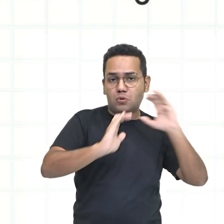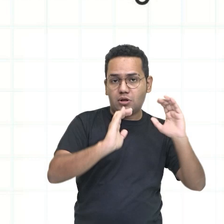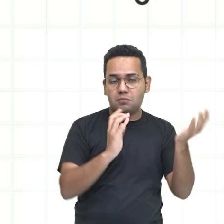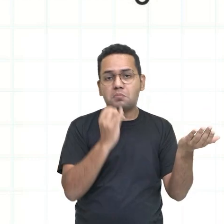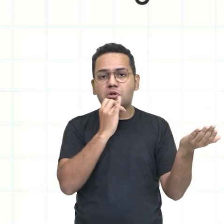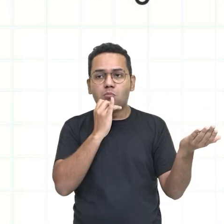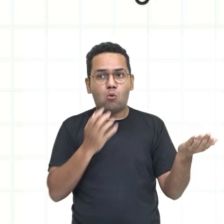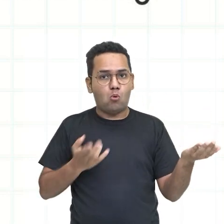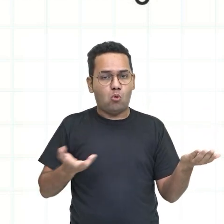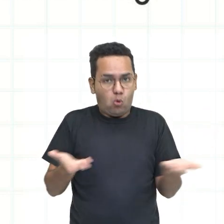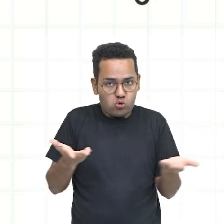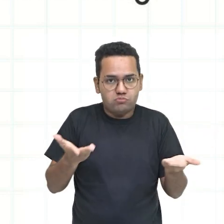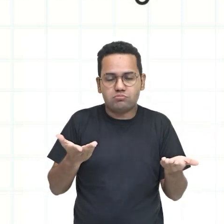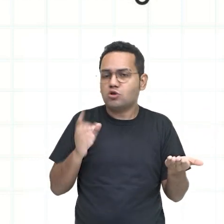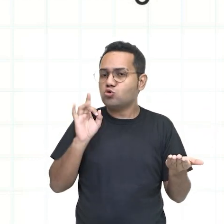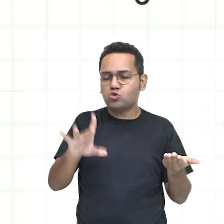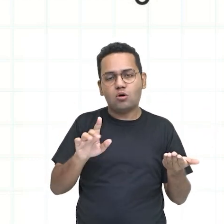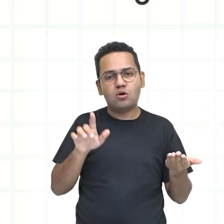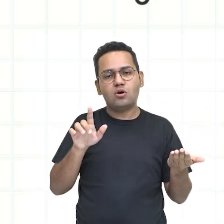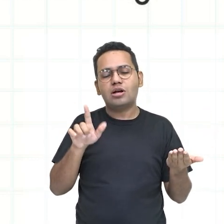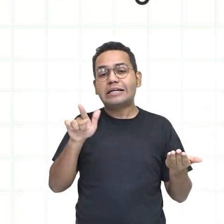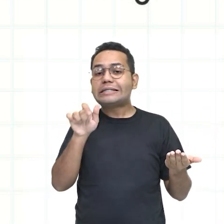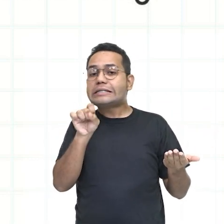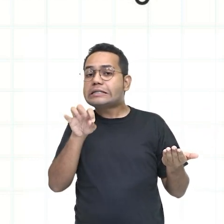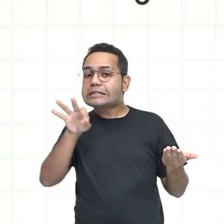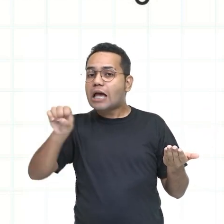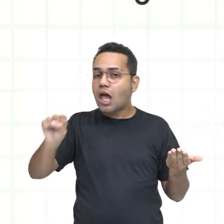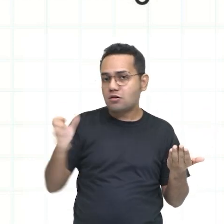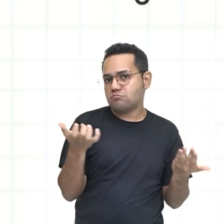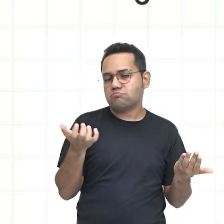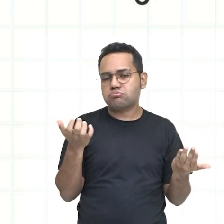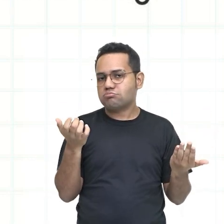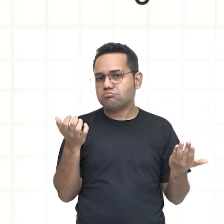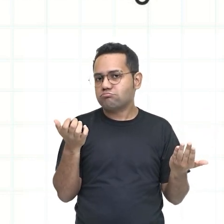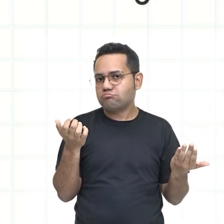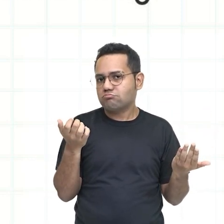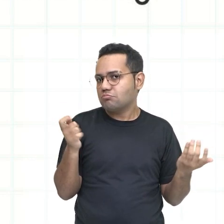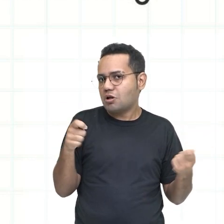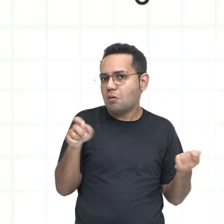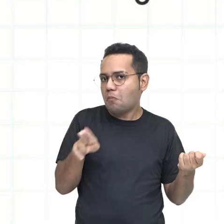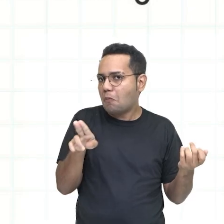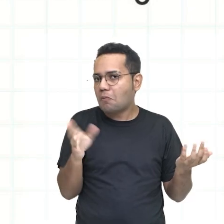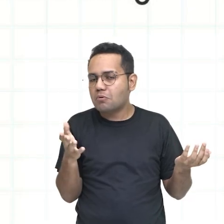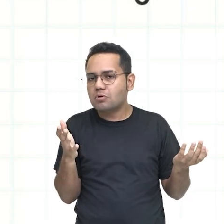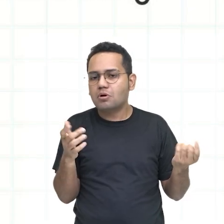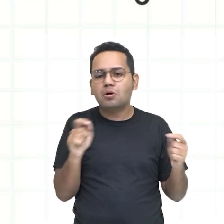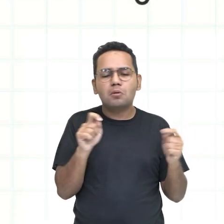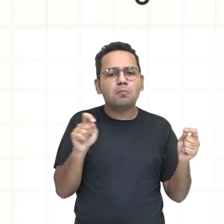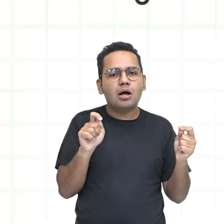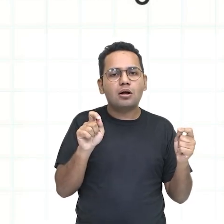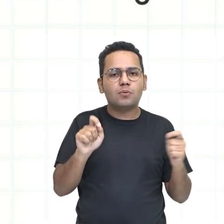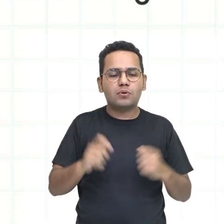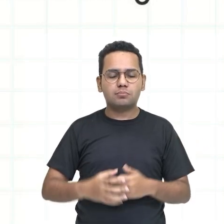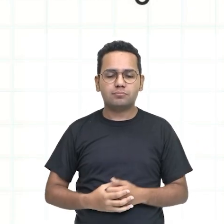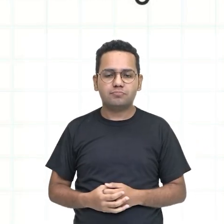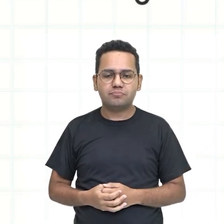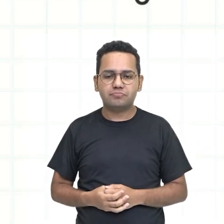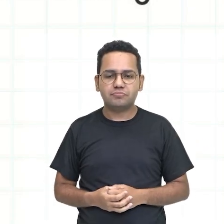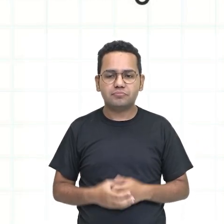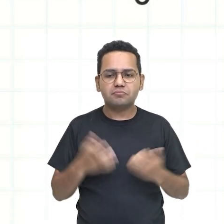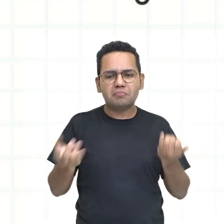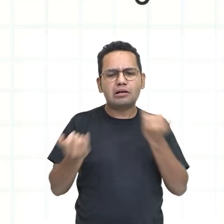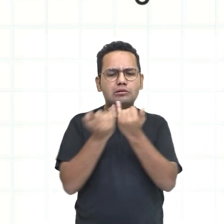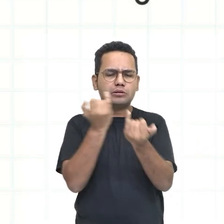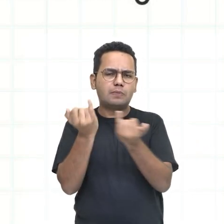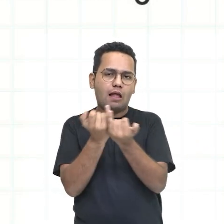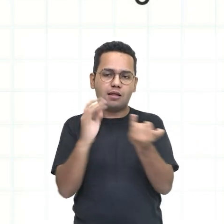utilizando gestos. Né? Então, eu retiro ali esse tipo de comunicação para utilizar naquele momento, tá? Então, essa analogia